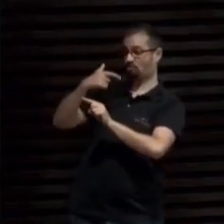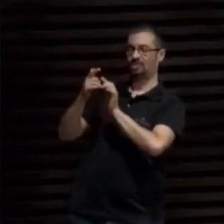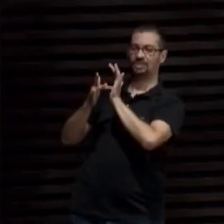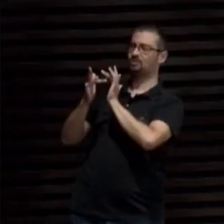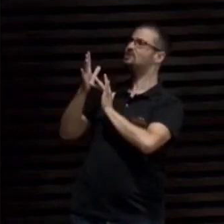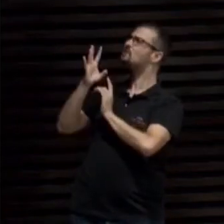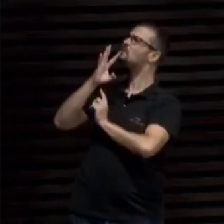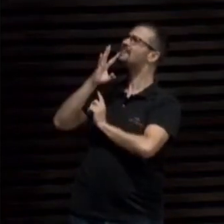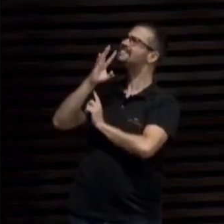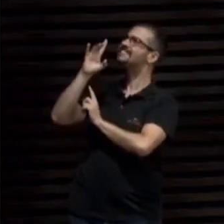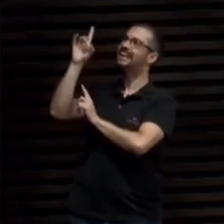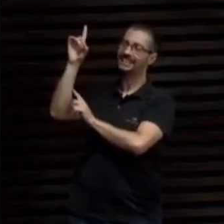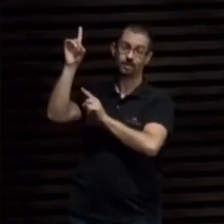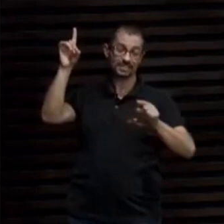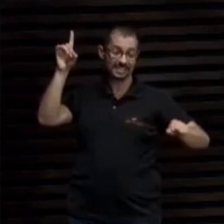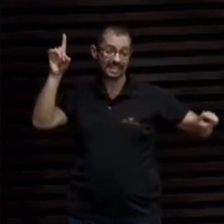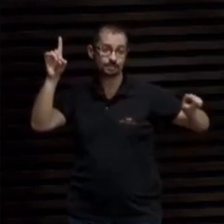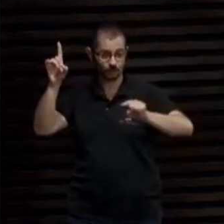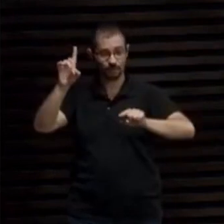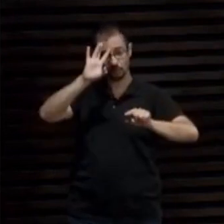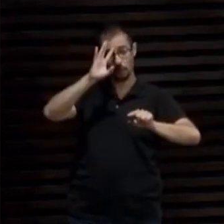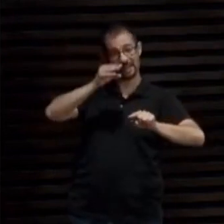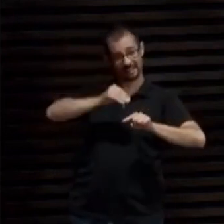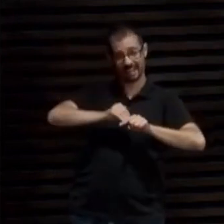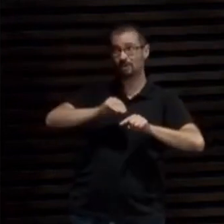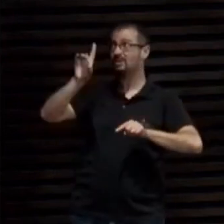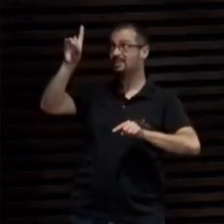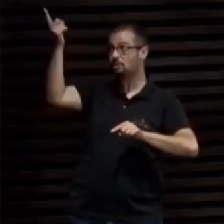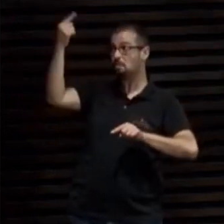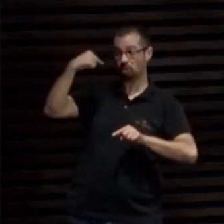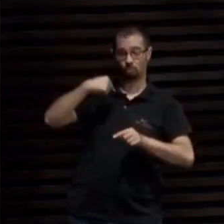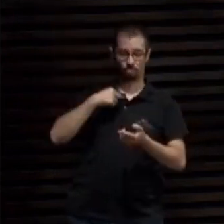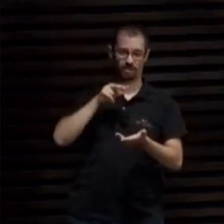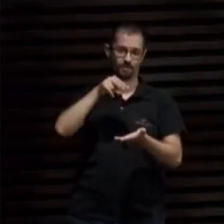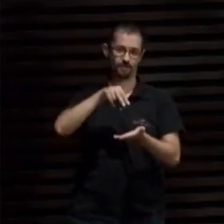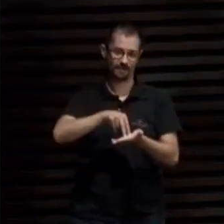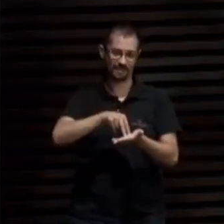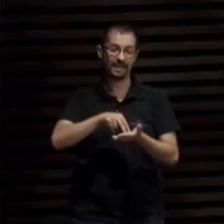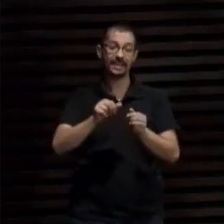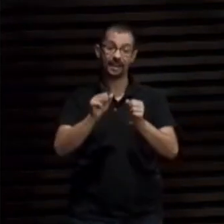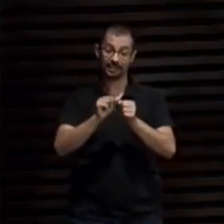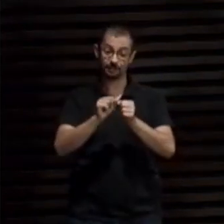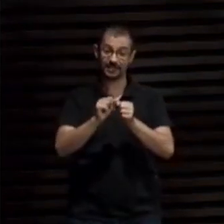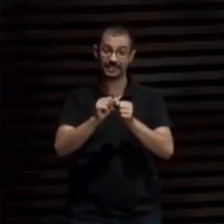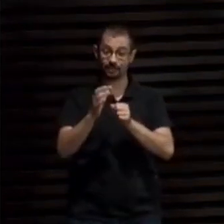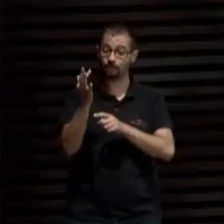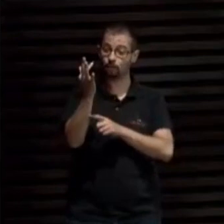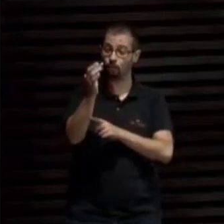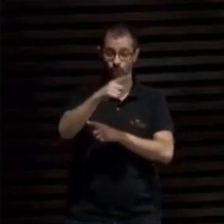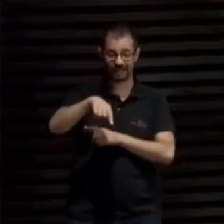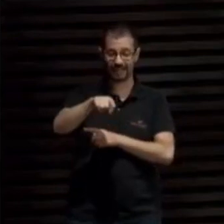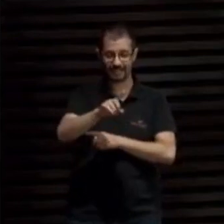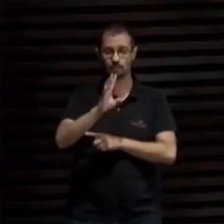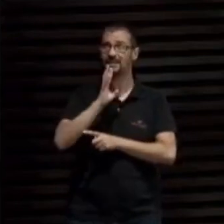enviaste. Eu lhes fiz conhecer o teu nome, e ainda o farei conhecer, a fim de que o amor com que